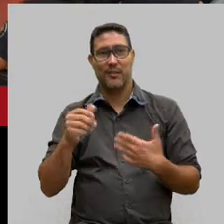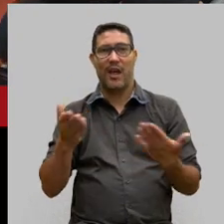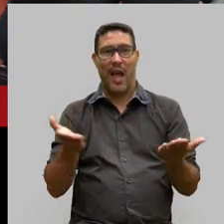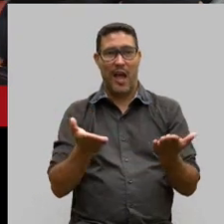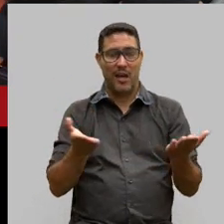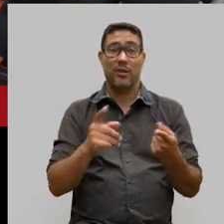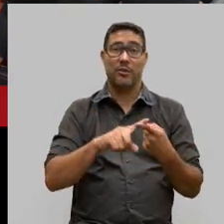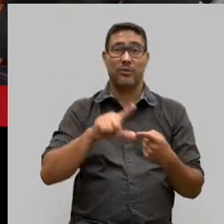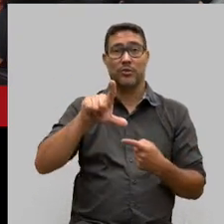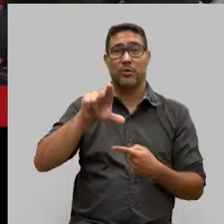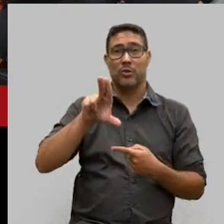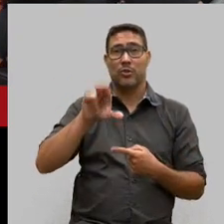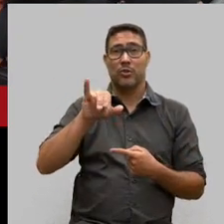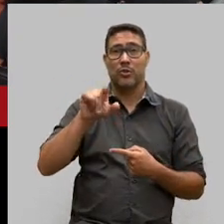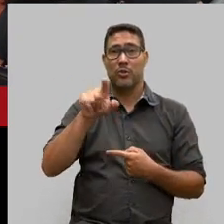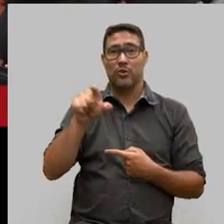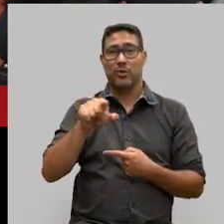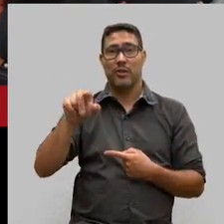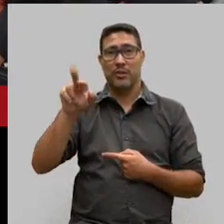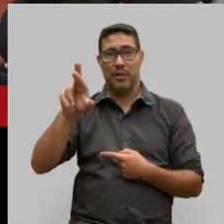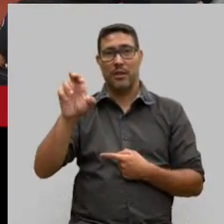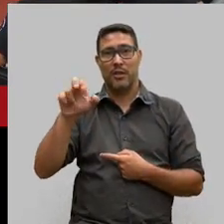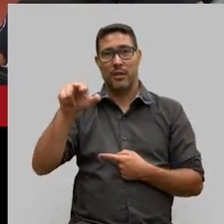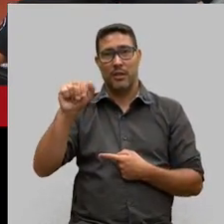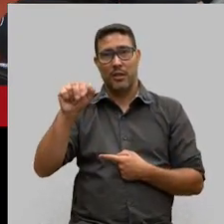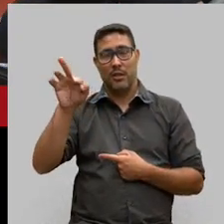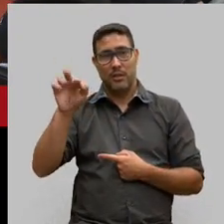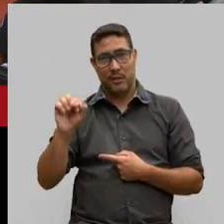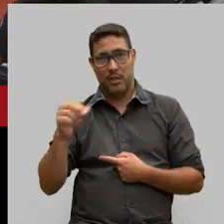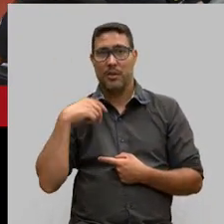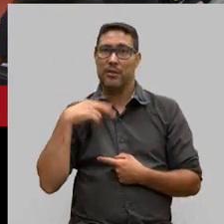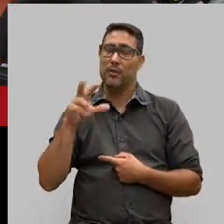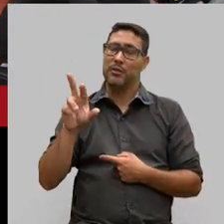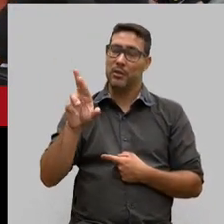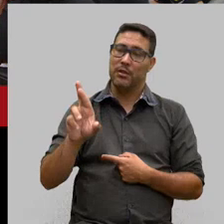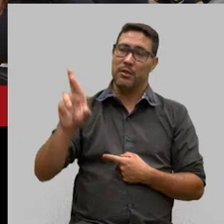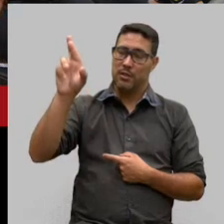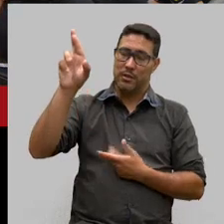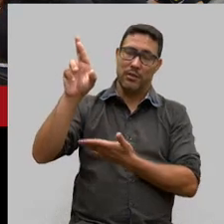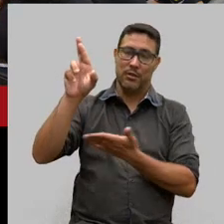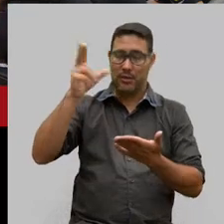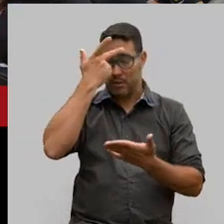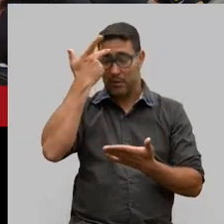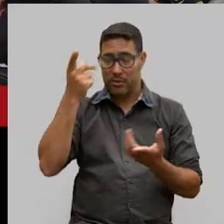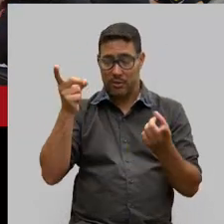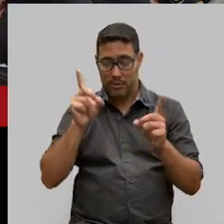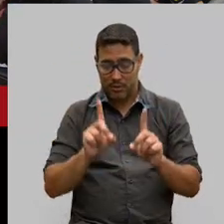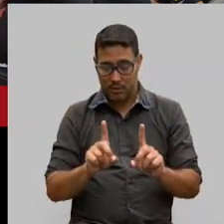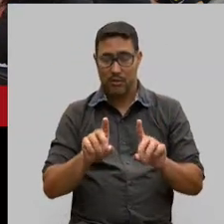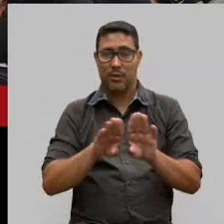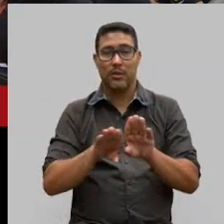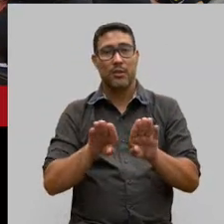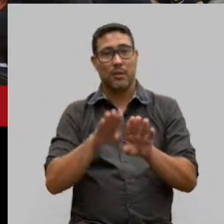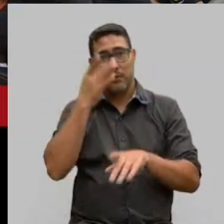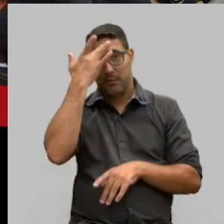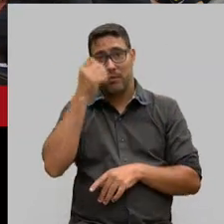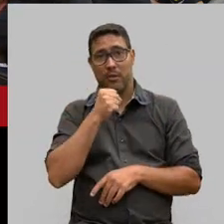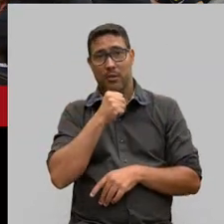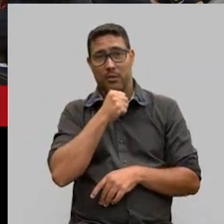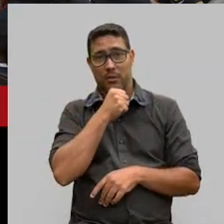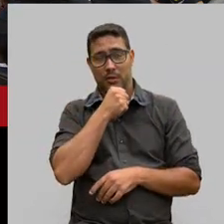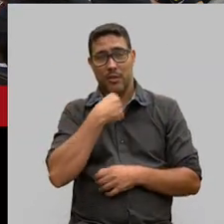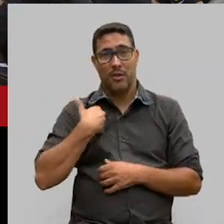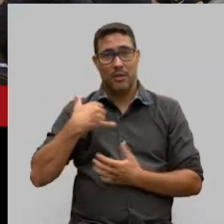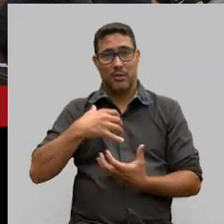que é o nosso Defensor Público coordenador Estadual da pessoa idosa e da pessoa com deficiência Boa tarde a